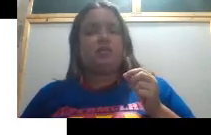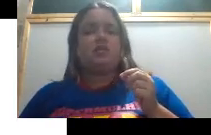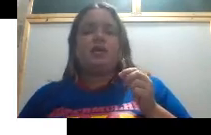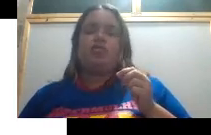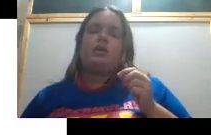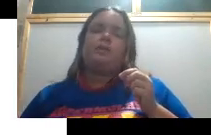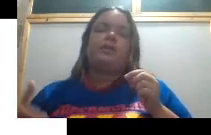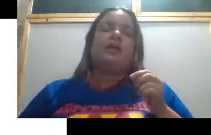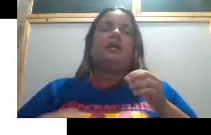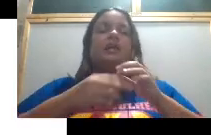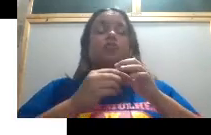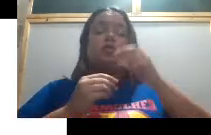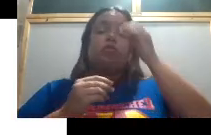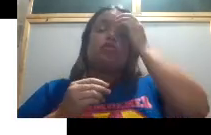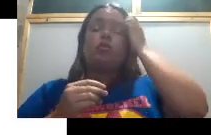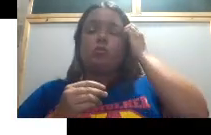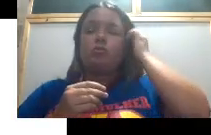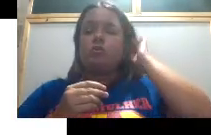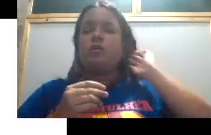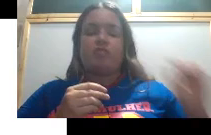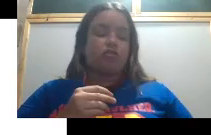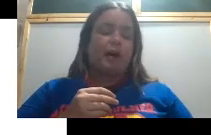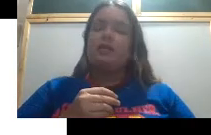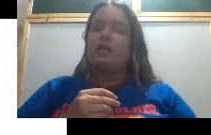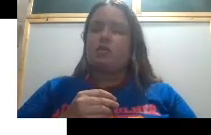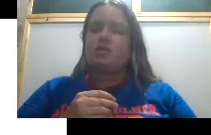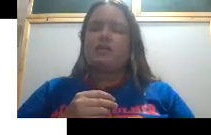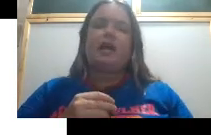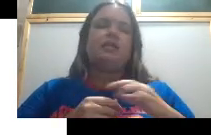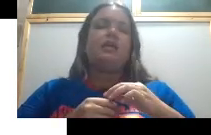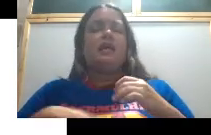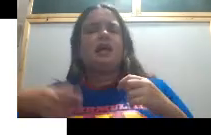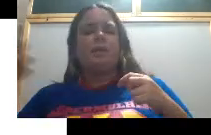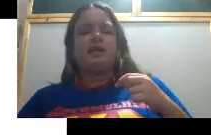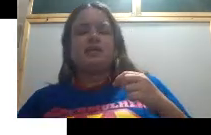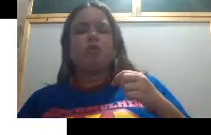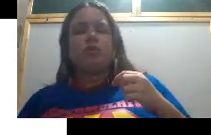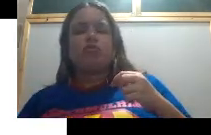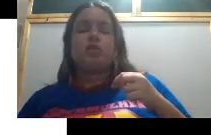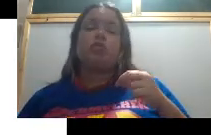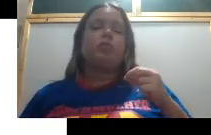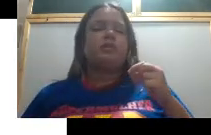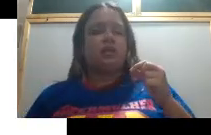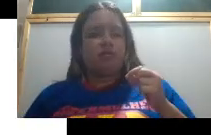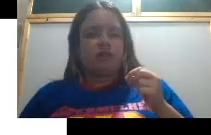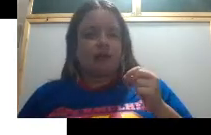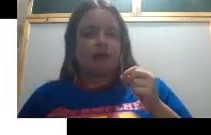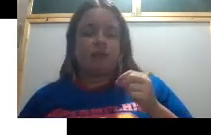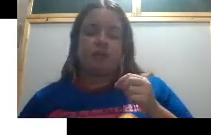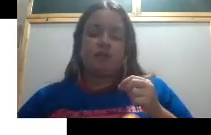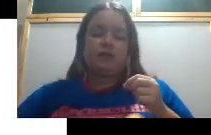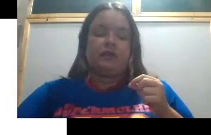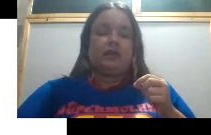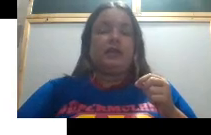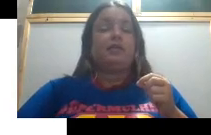votar então vocês imagine é as pessoas todo mundo faz parte da sociedade e apenas algumas pessoas poderiam